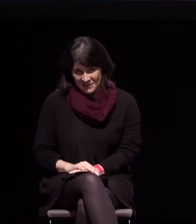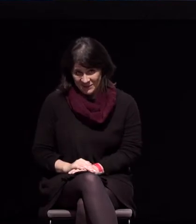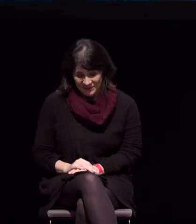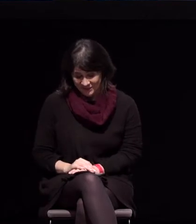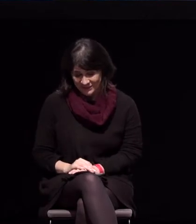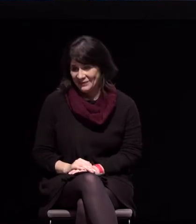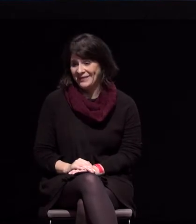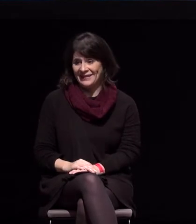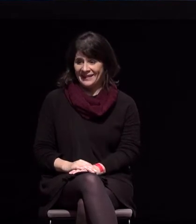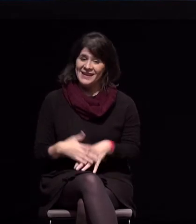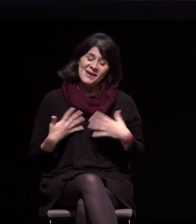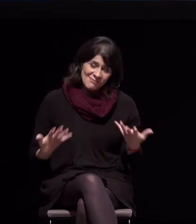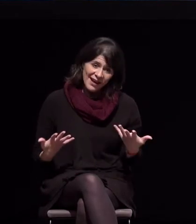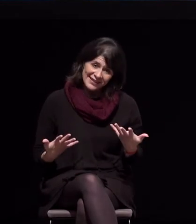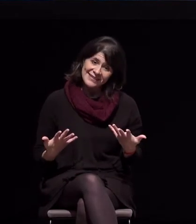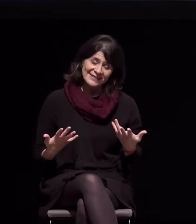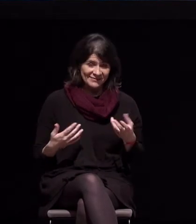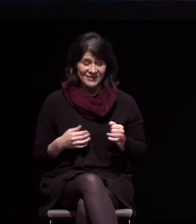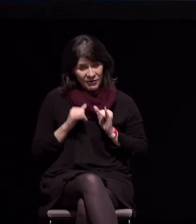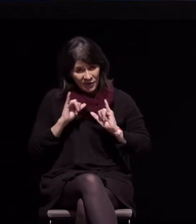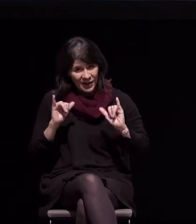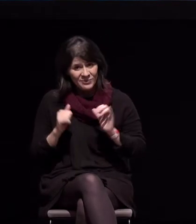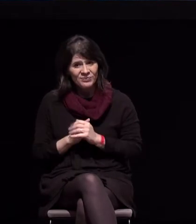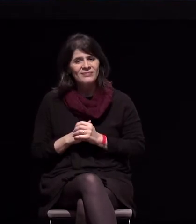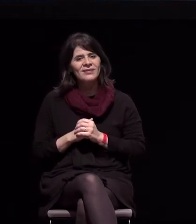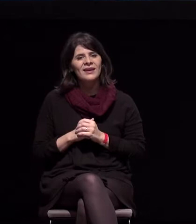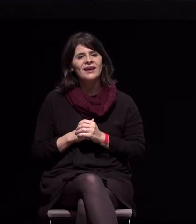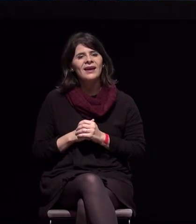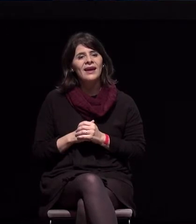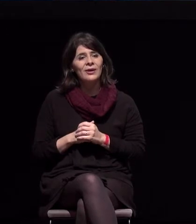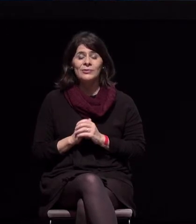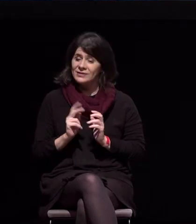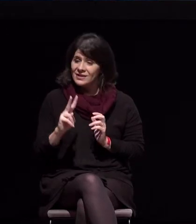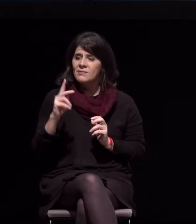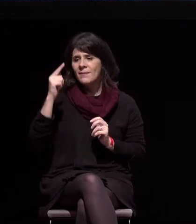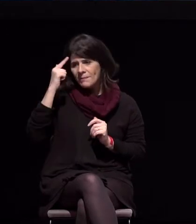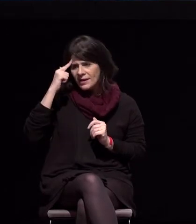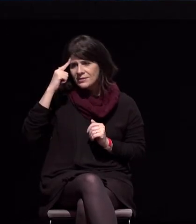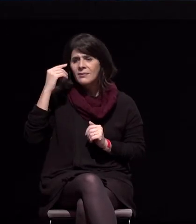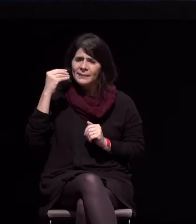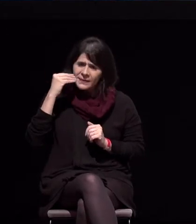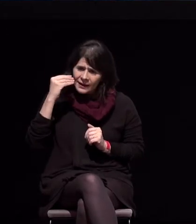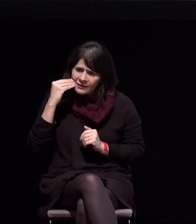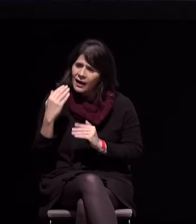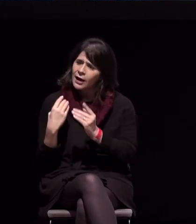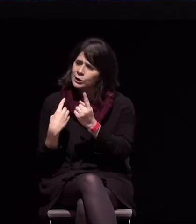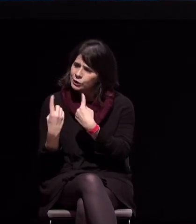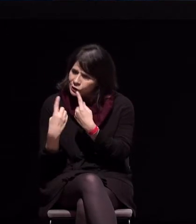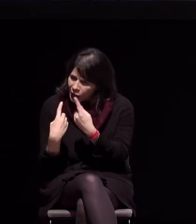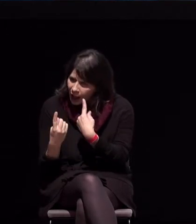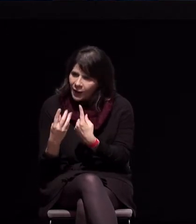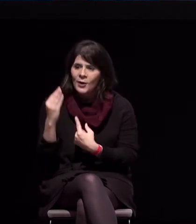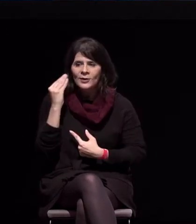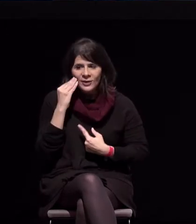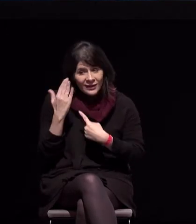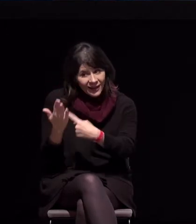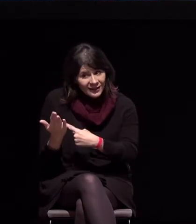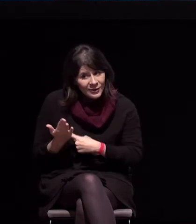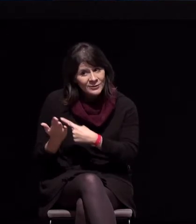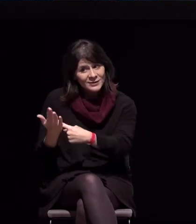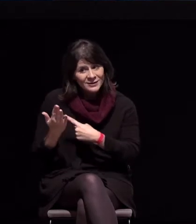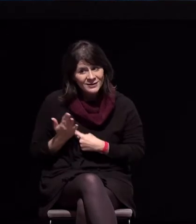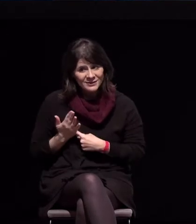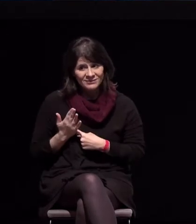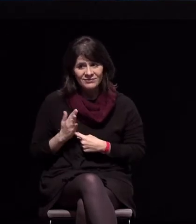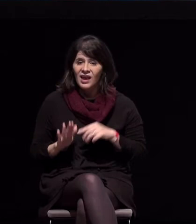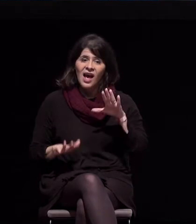E para dizer que eu sou da tentativa do diálogo e da negociação. Às vezes, a gente fica dando